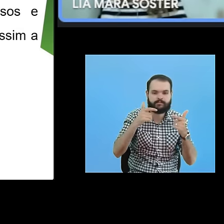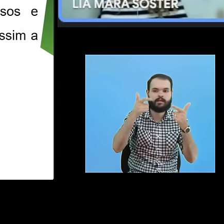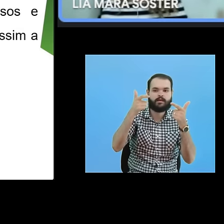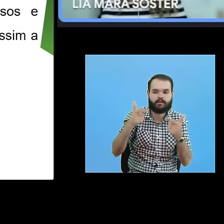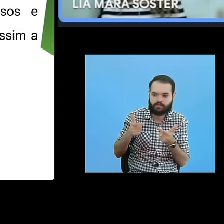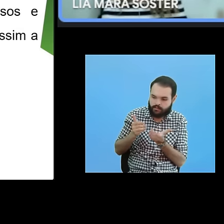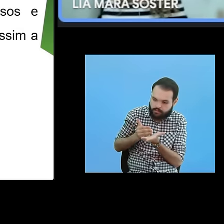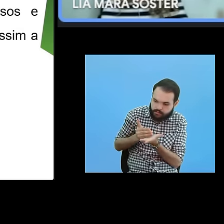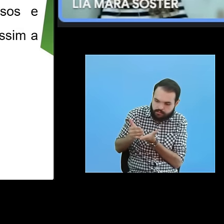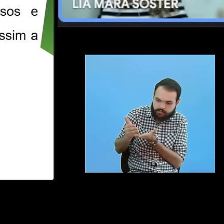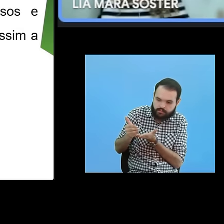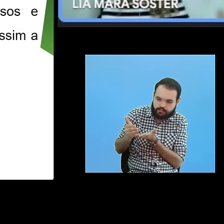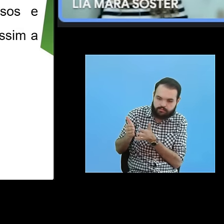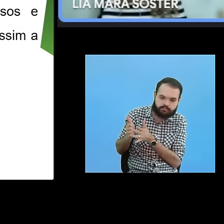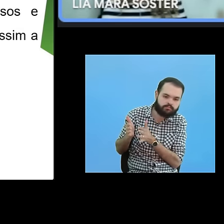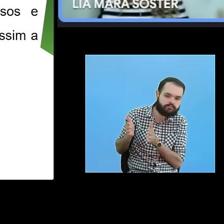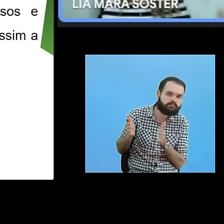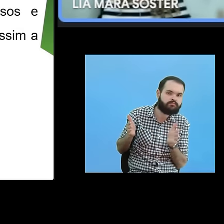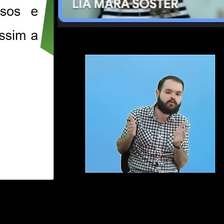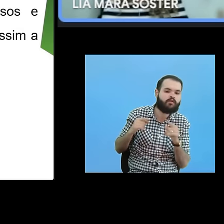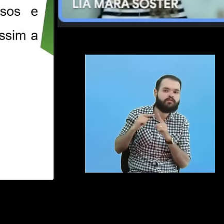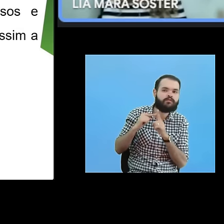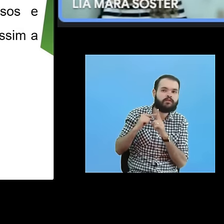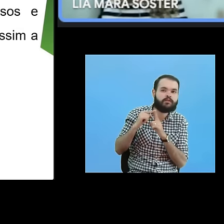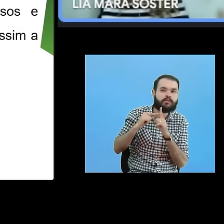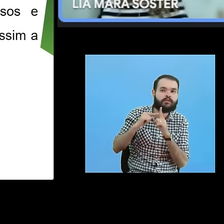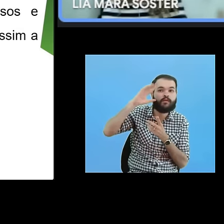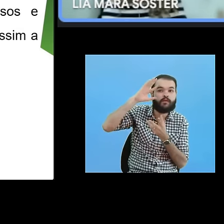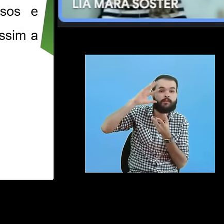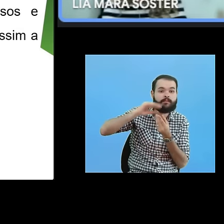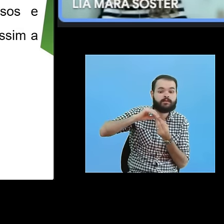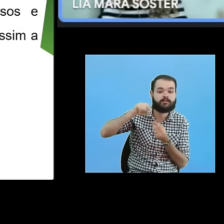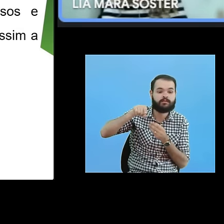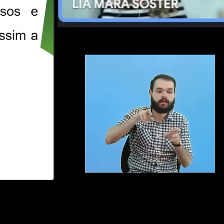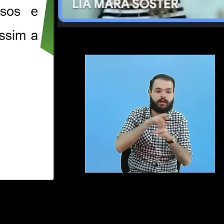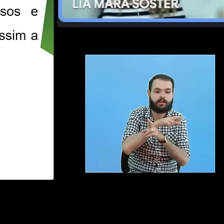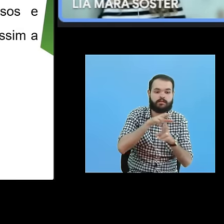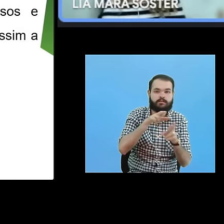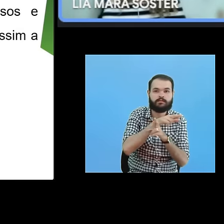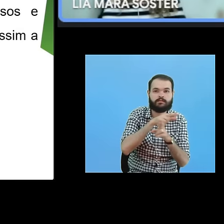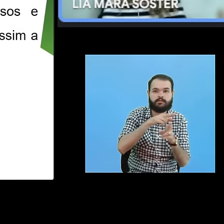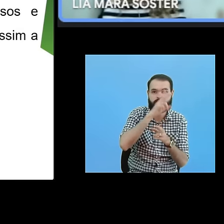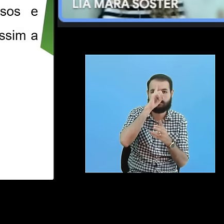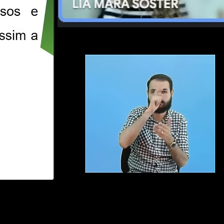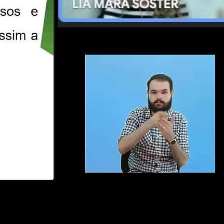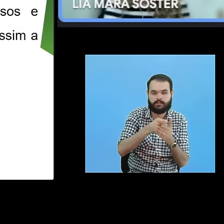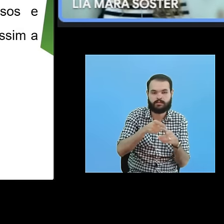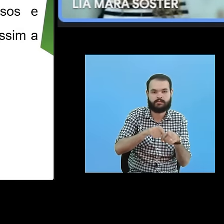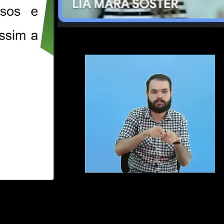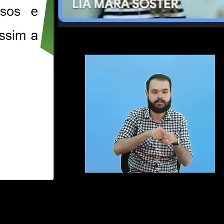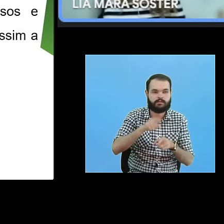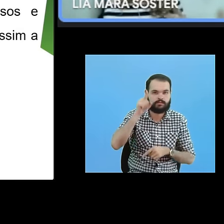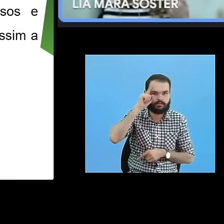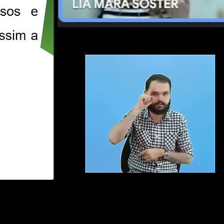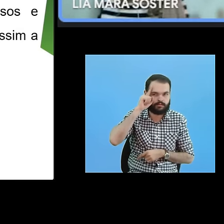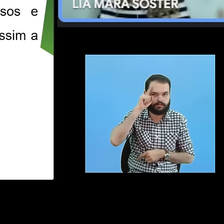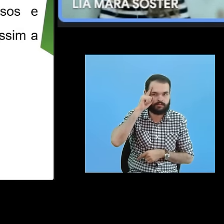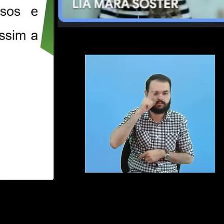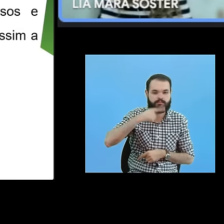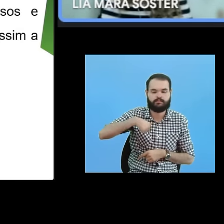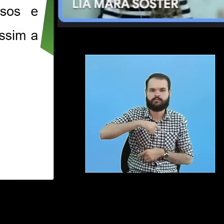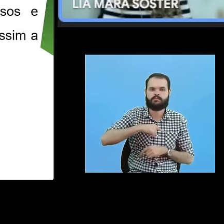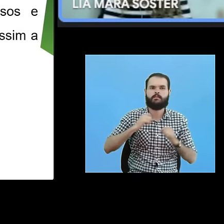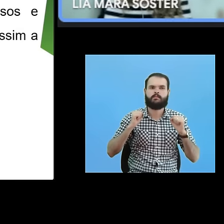vem, né, qual é o nível de compreensão de relações que se estabelece e dessas rotinas, para que a gente